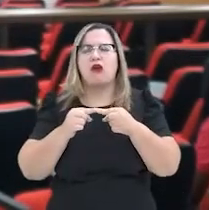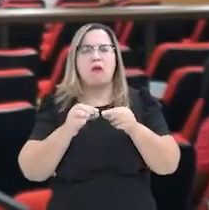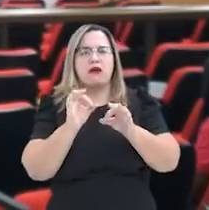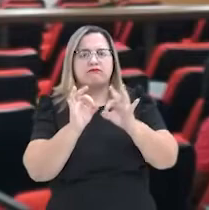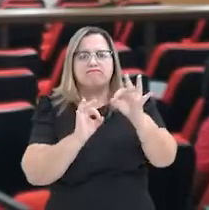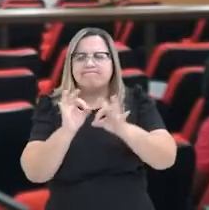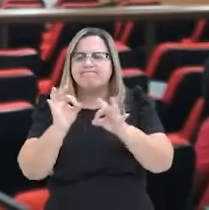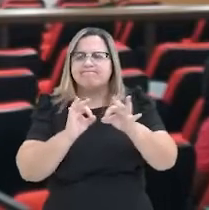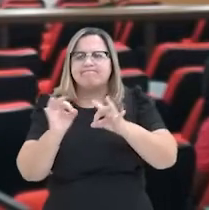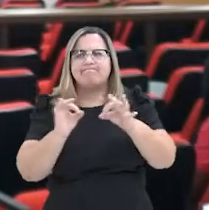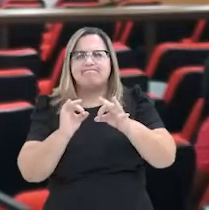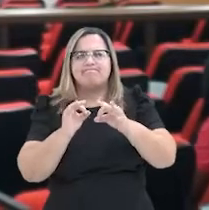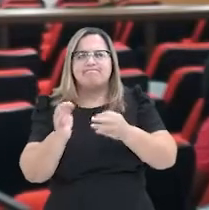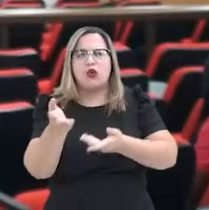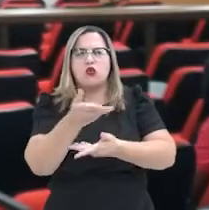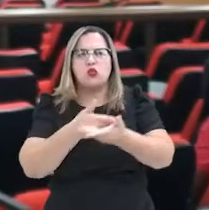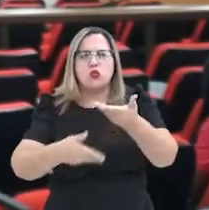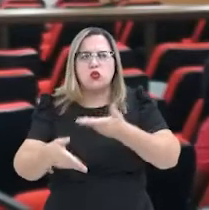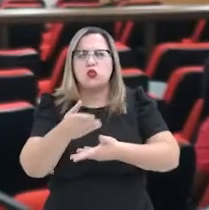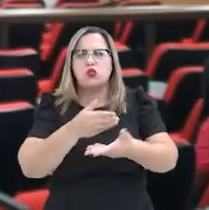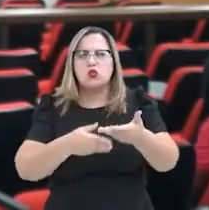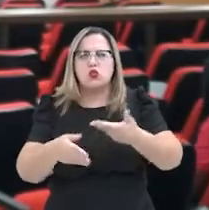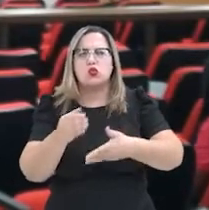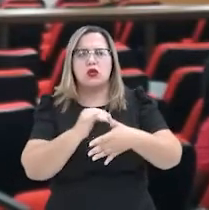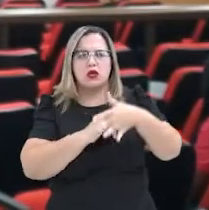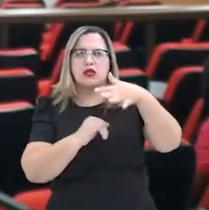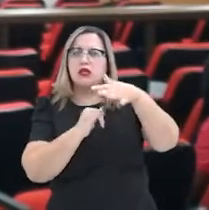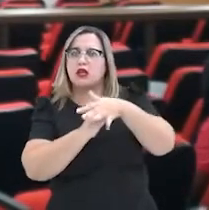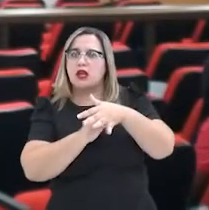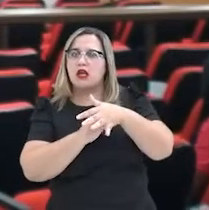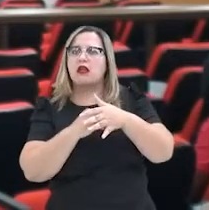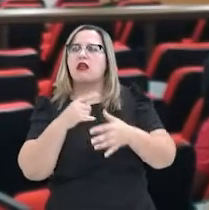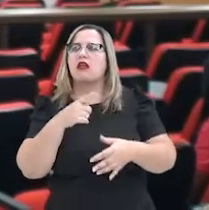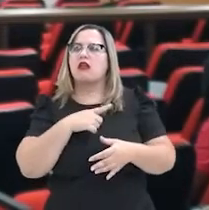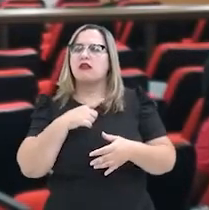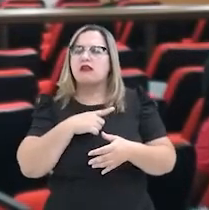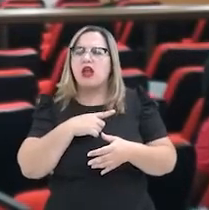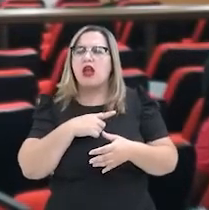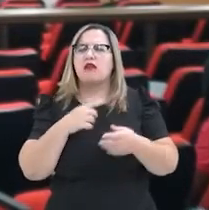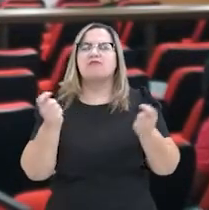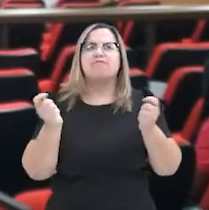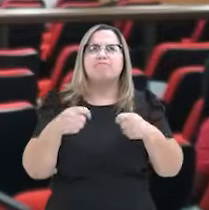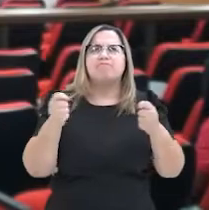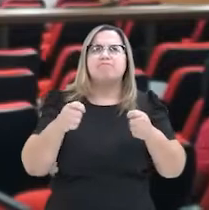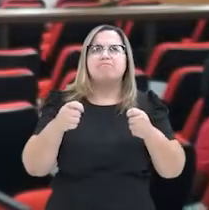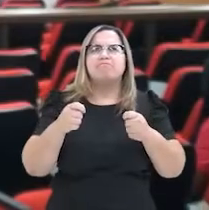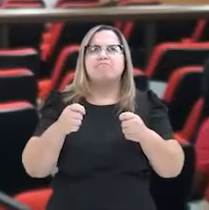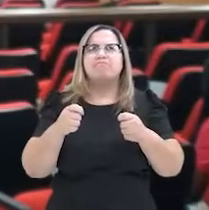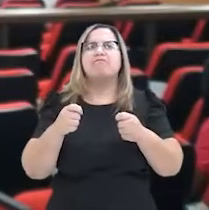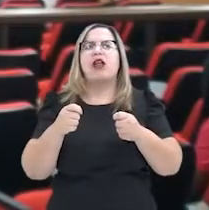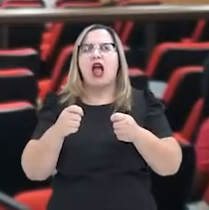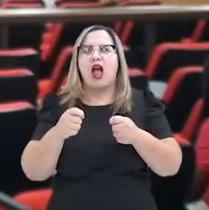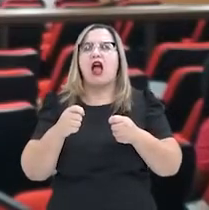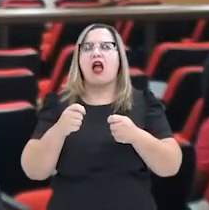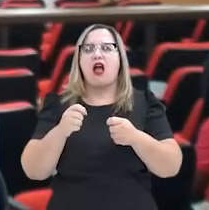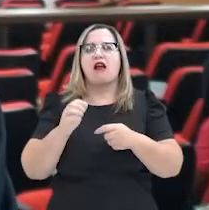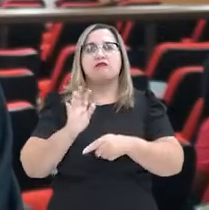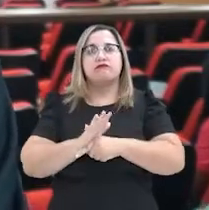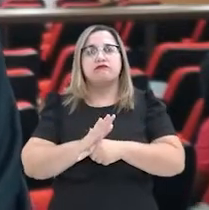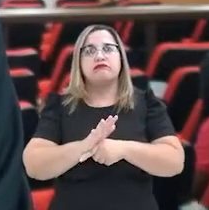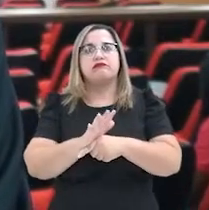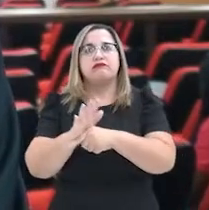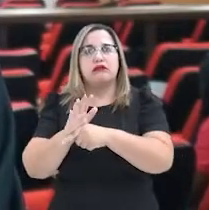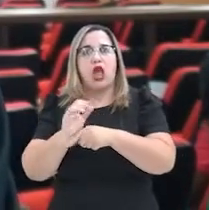integração, né, em que há uma articulação interinstitucional, ele tem muita probabilidade de